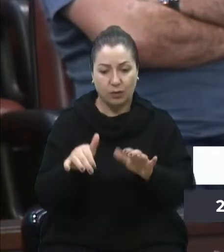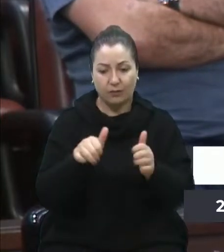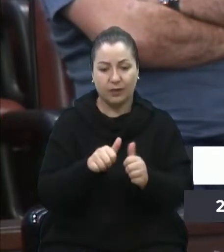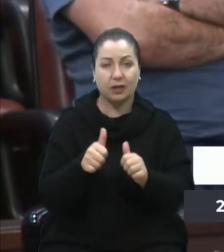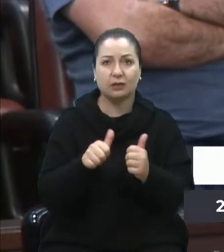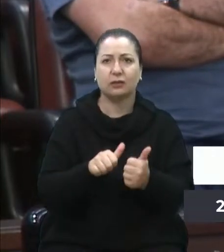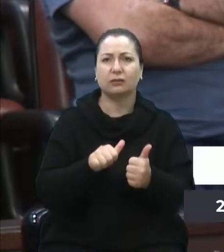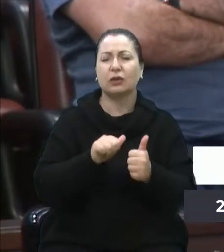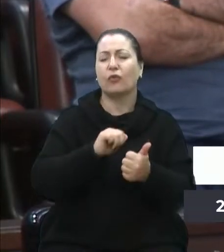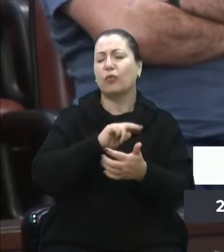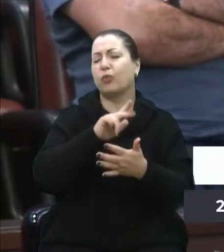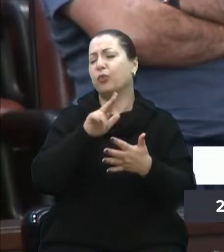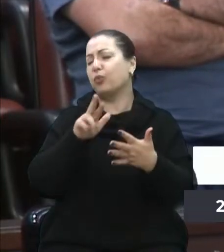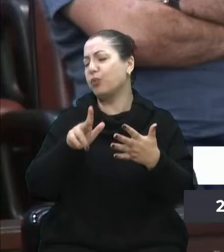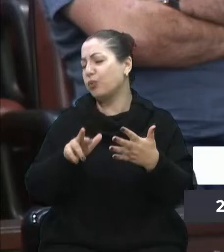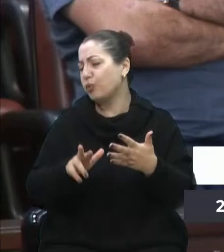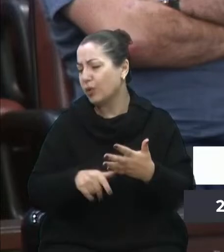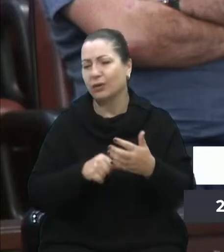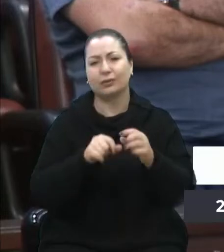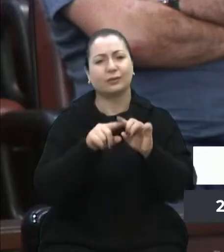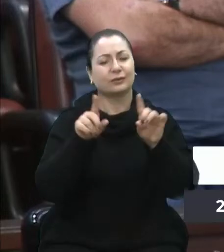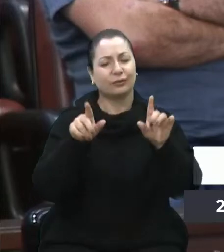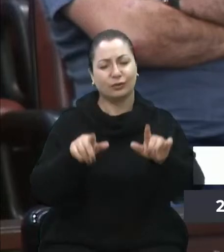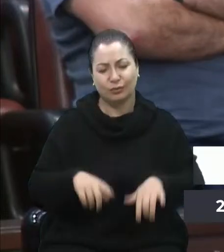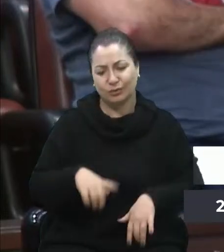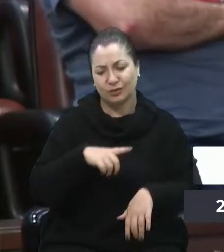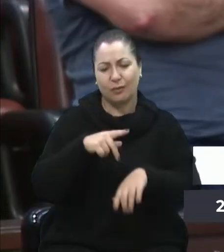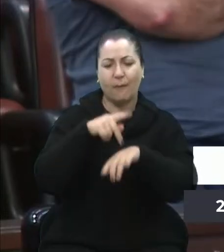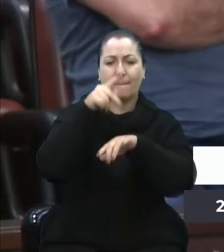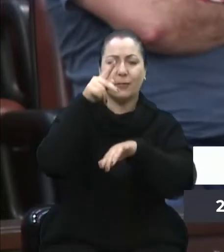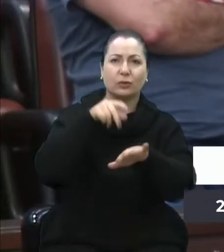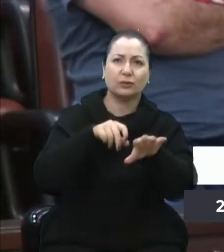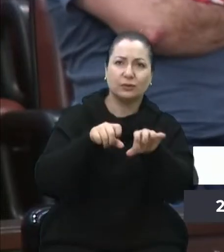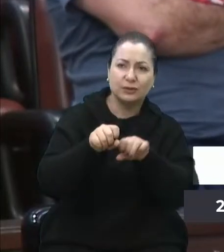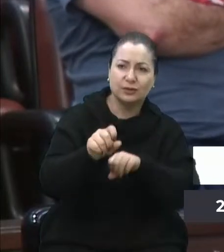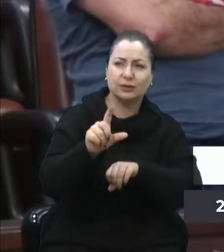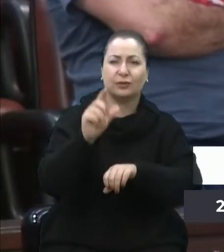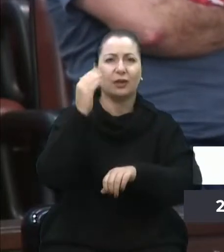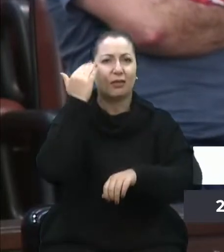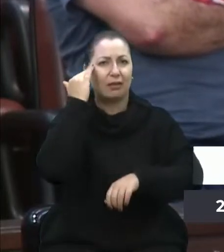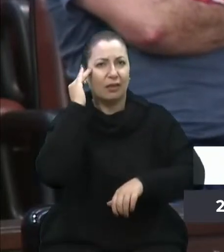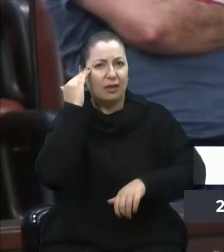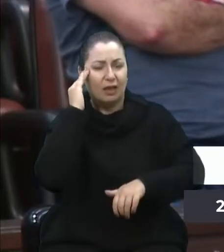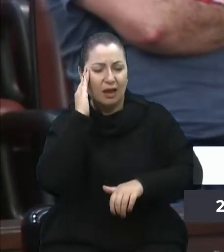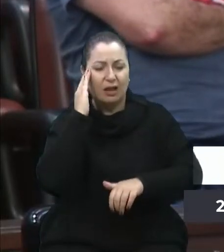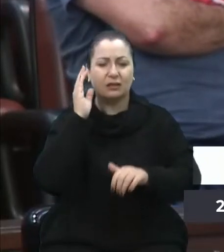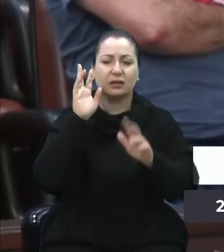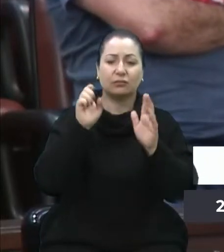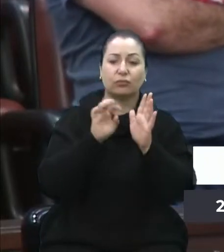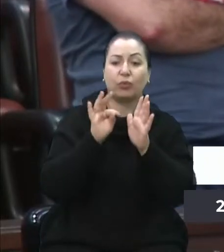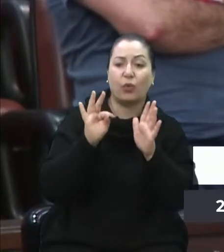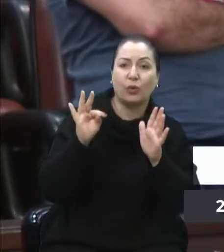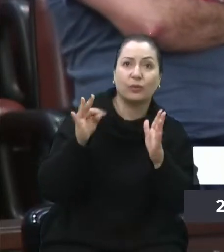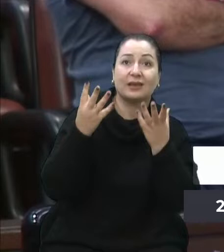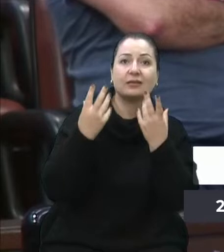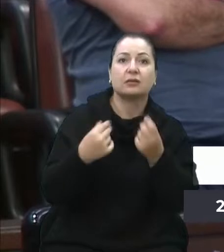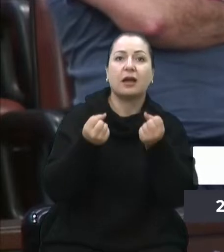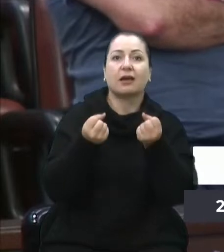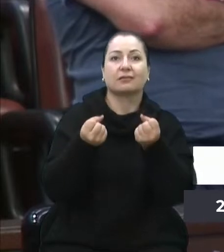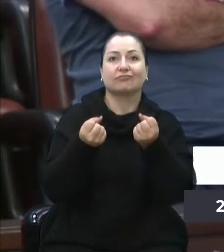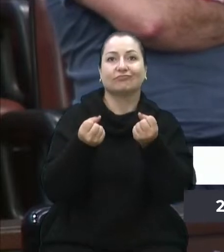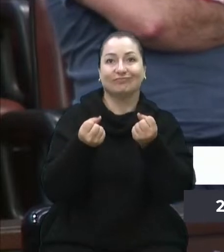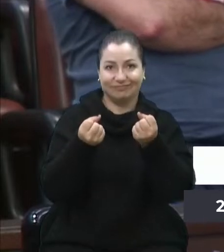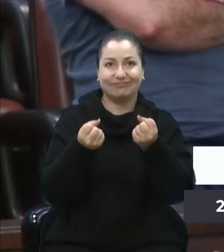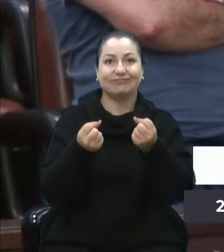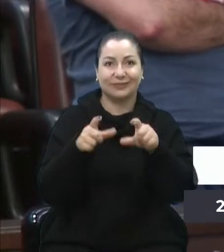muitos servidores que têm pós-graduação, que têm o entendimento e qualificação técnica para assumir esse posto.